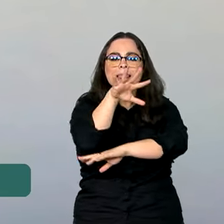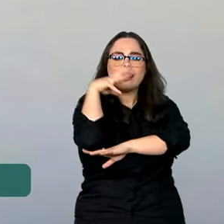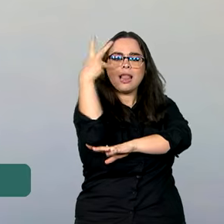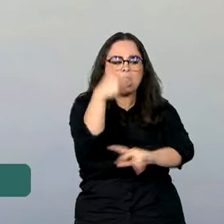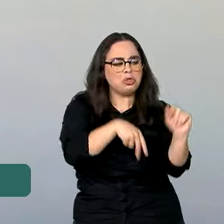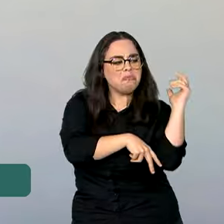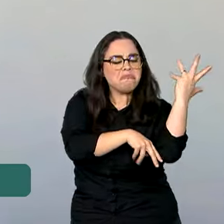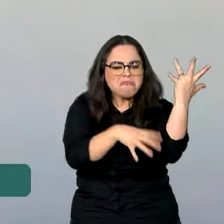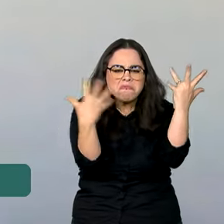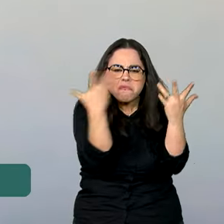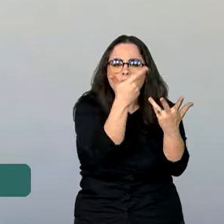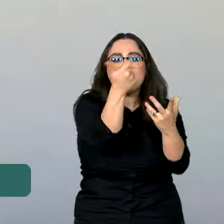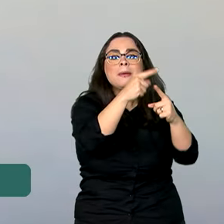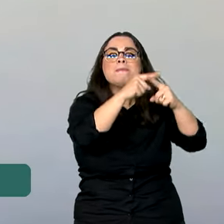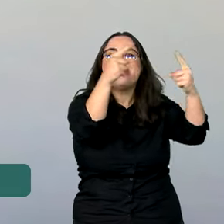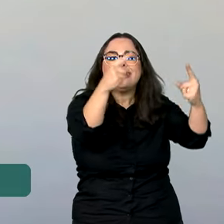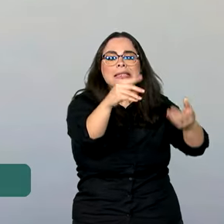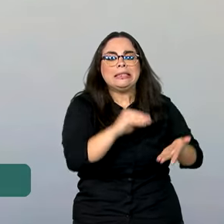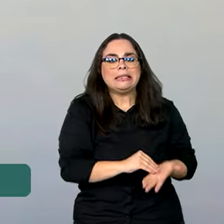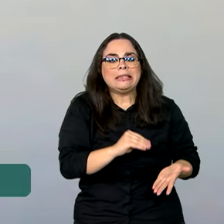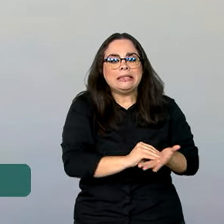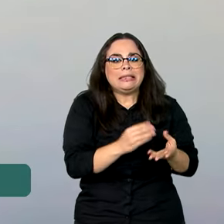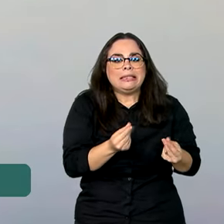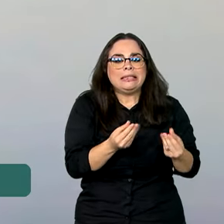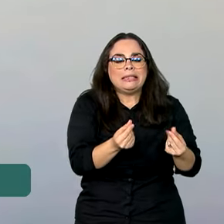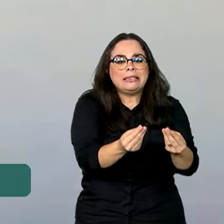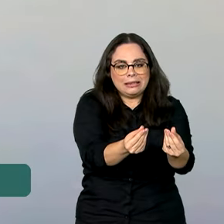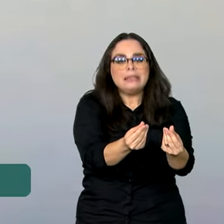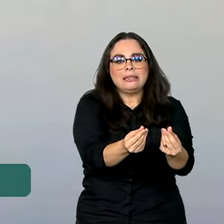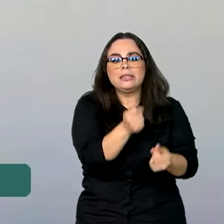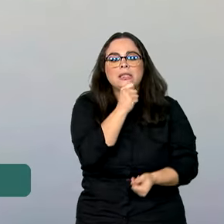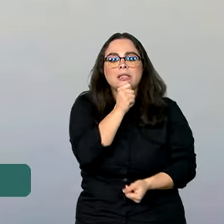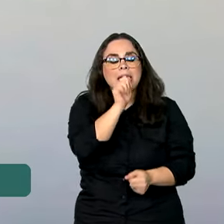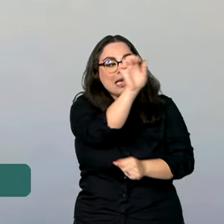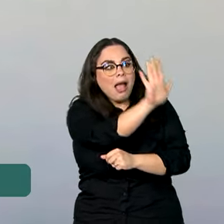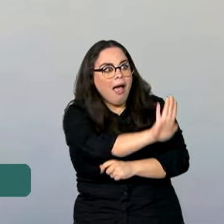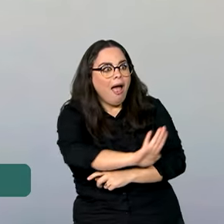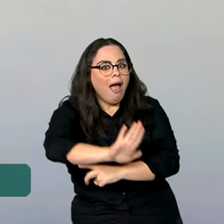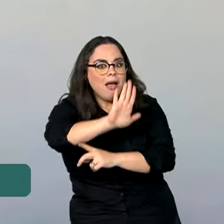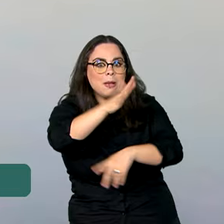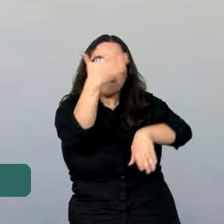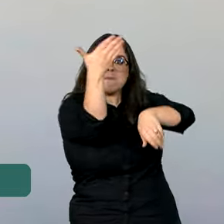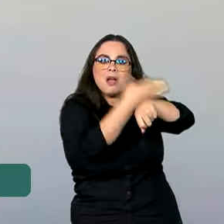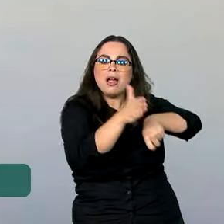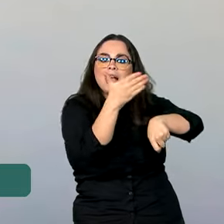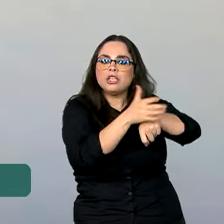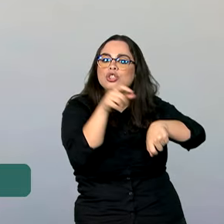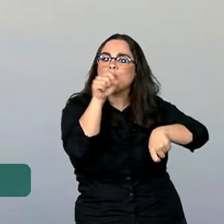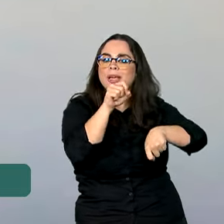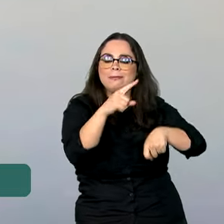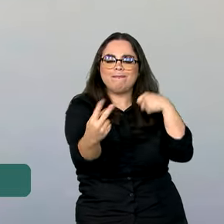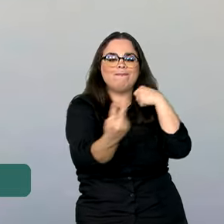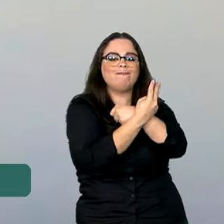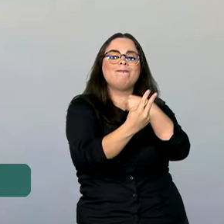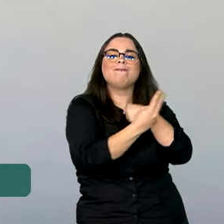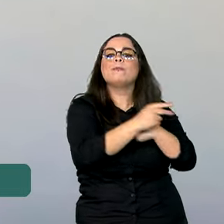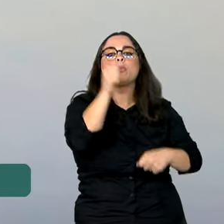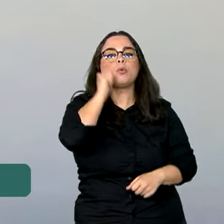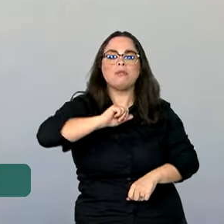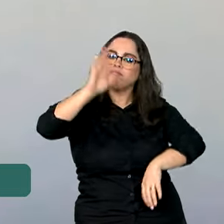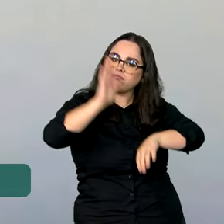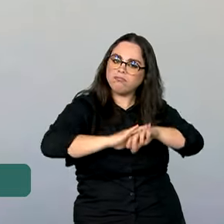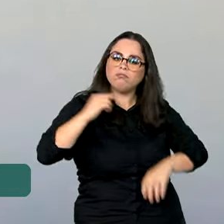natural, mas que ainda não tem a imagem e a prática de segurança para permitir que uma